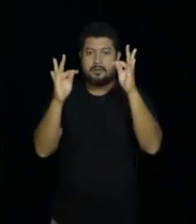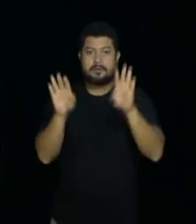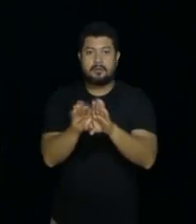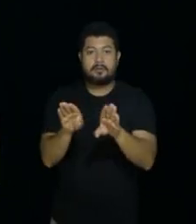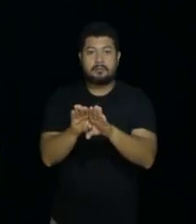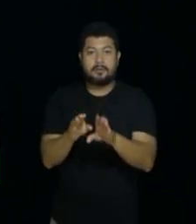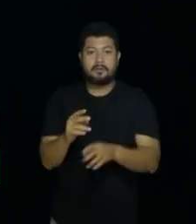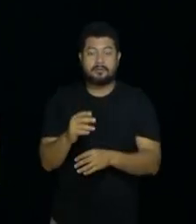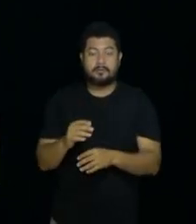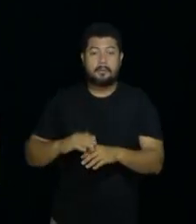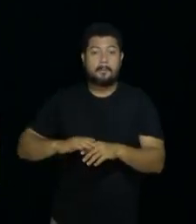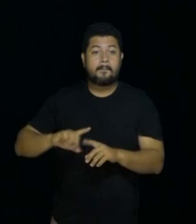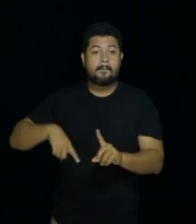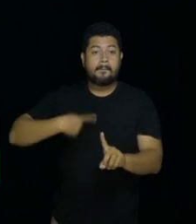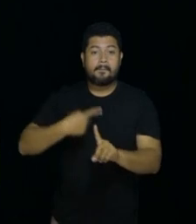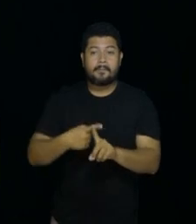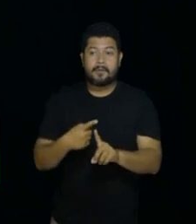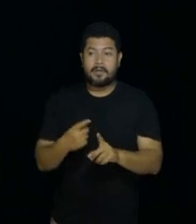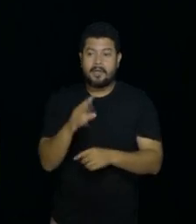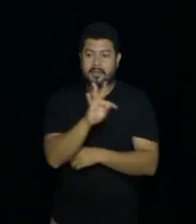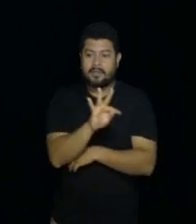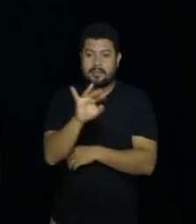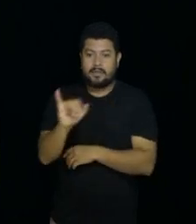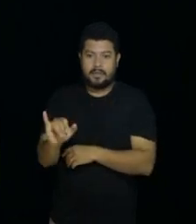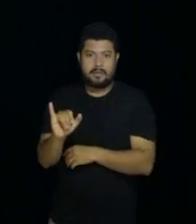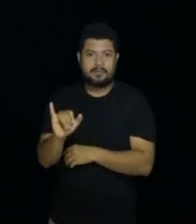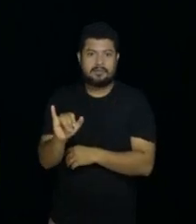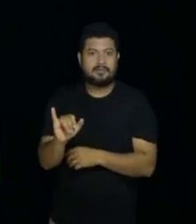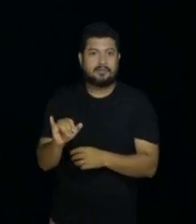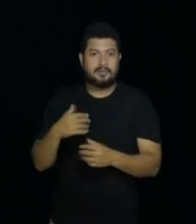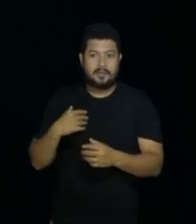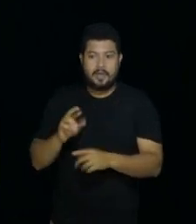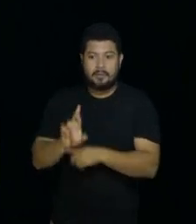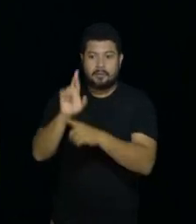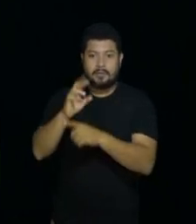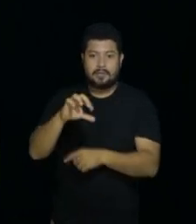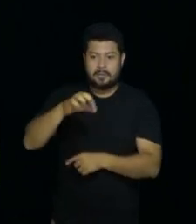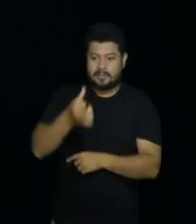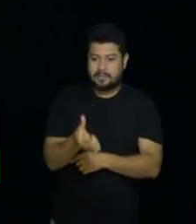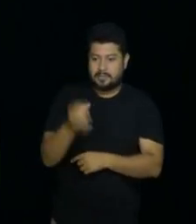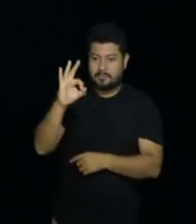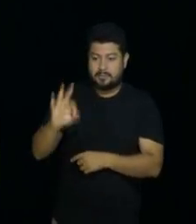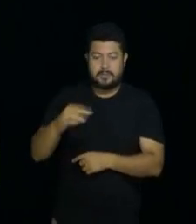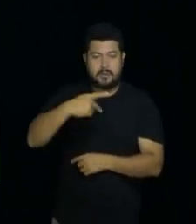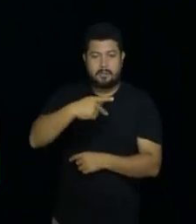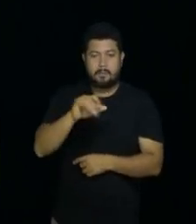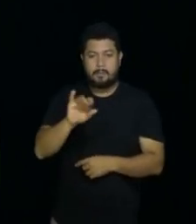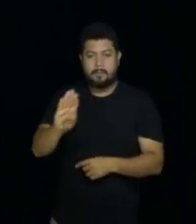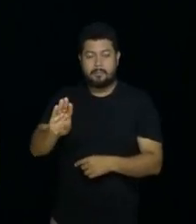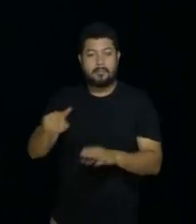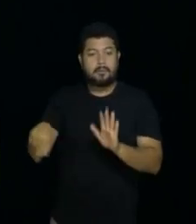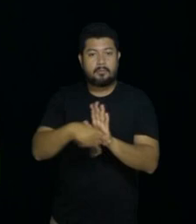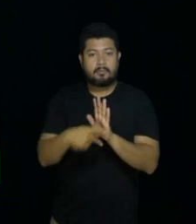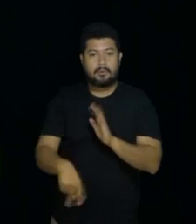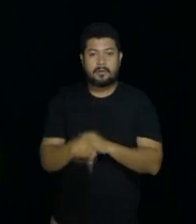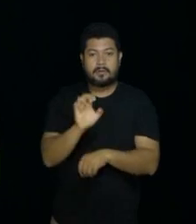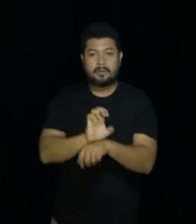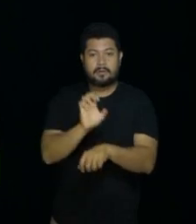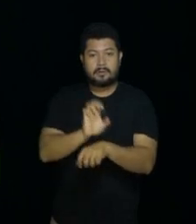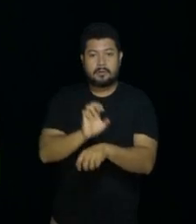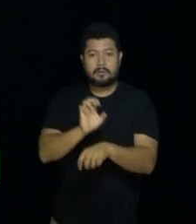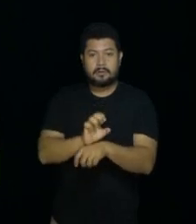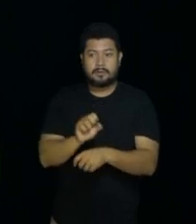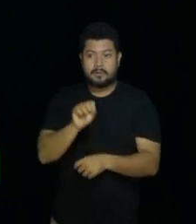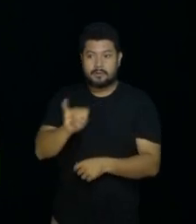a tecnologia de informação, a TI, representa 6% do PIB, e se nós observarmos que é algo novo na